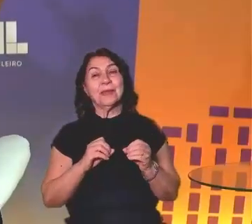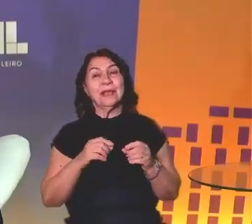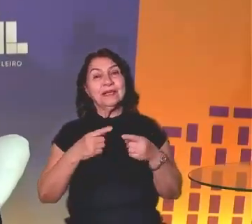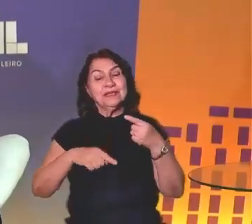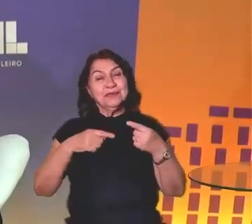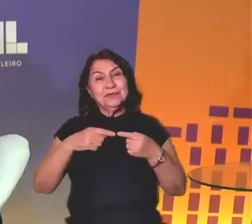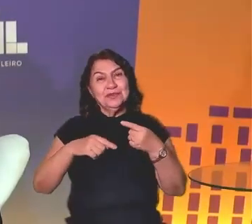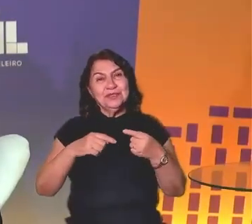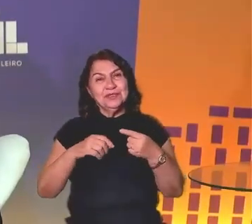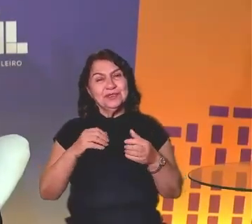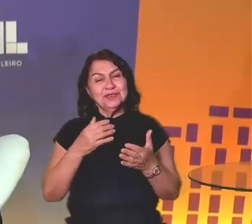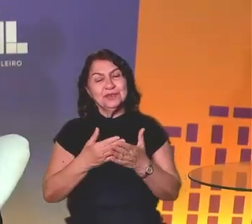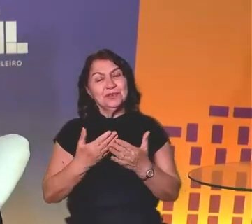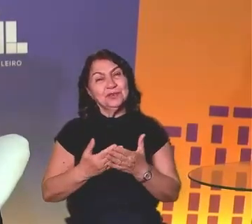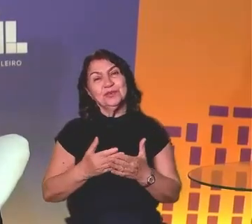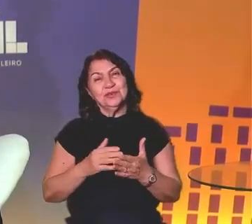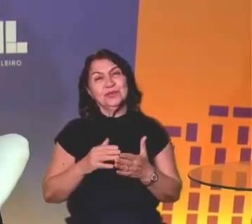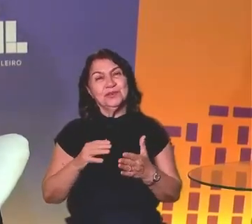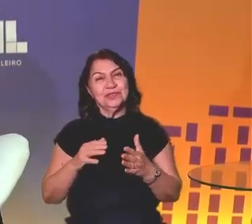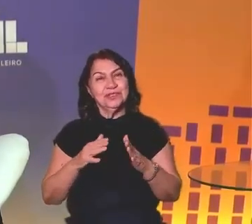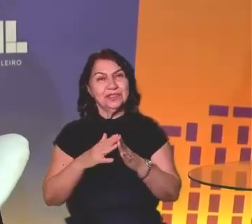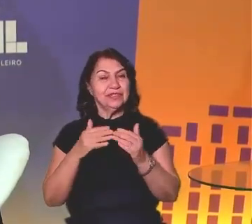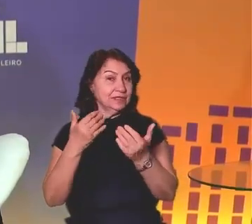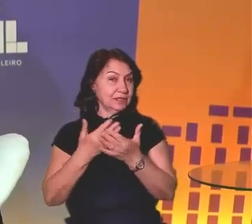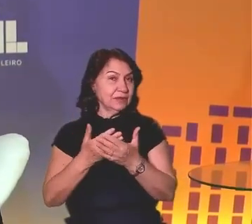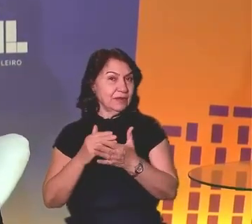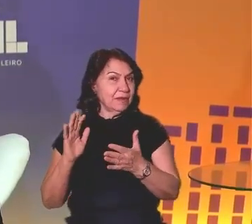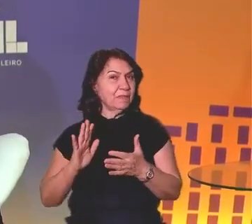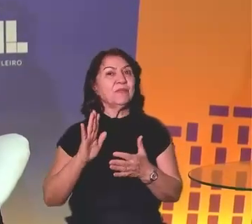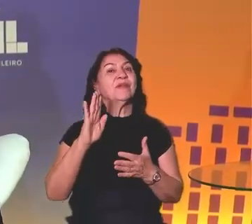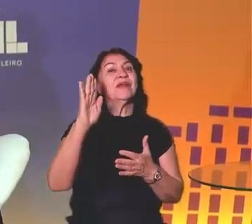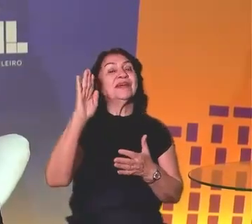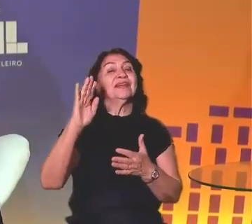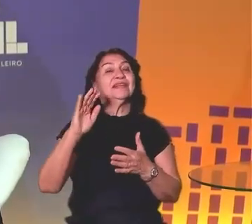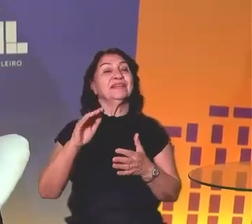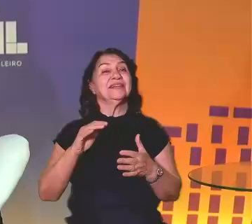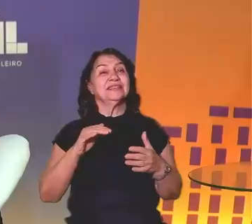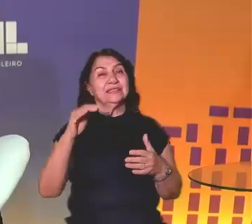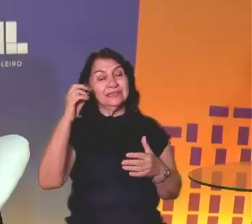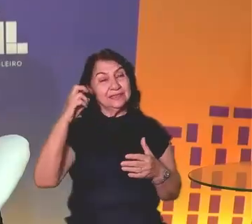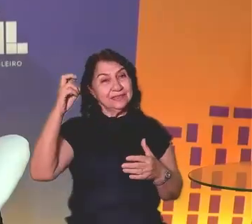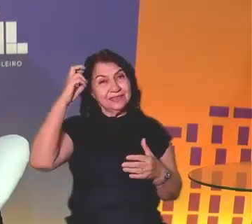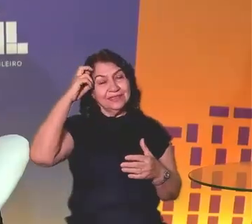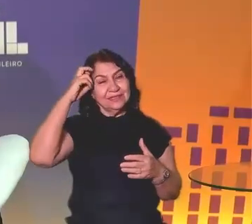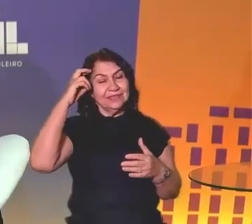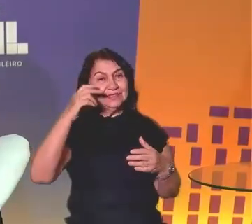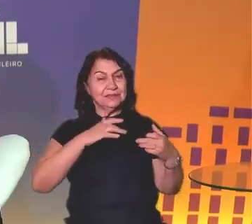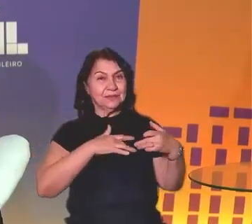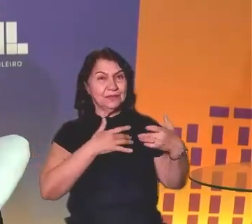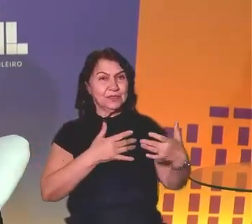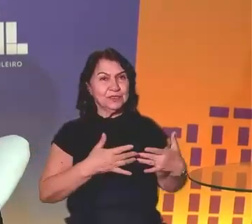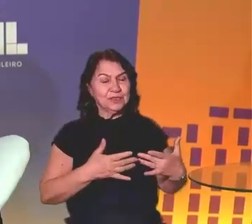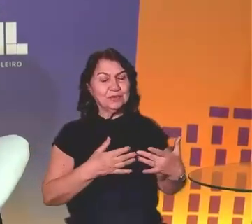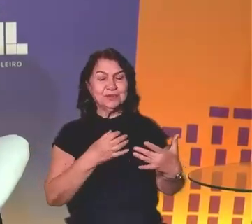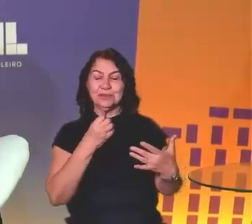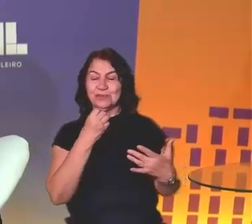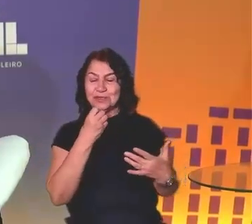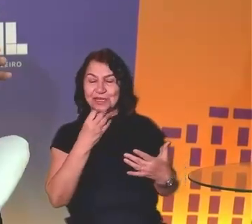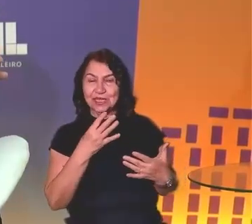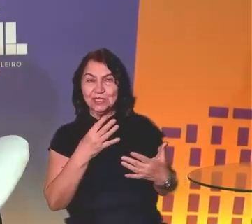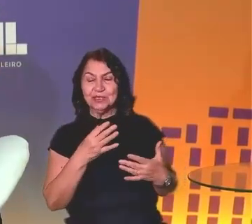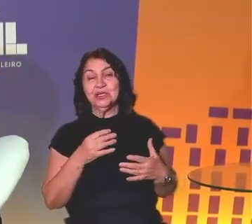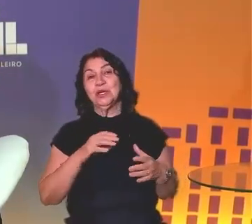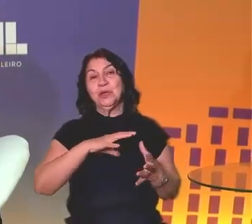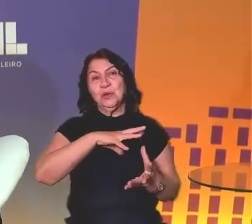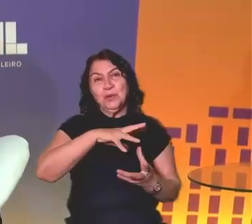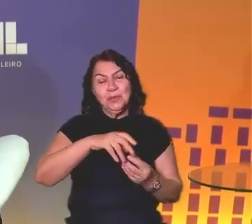mais, mas não tem compaixão. Se a gente junta inteligência e compaixão, isso vira o quê? Bondade. E um mundo sem bondade, ele não é digno